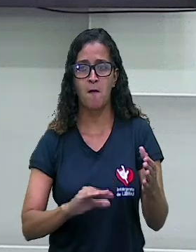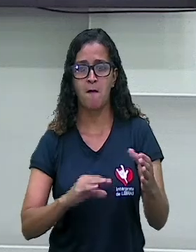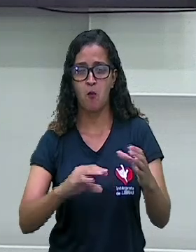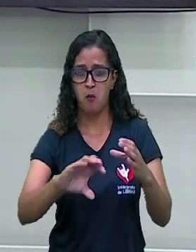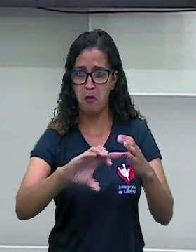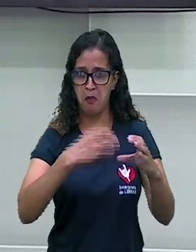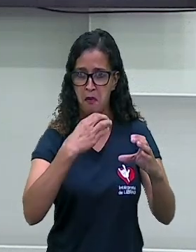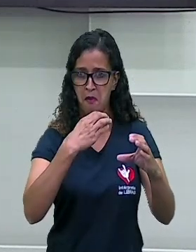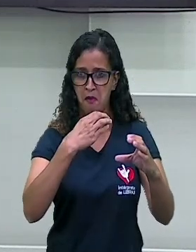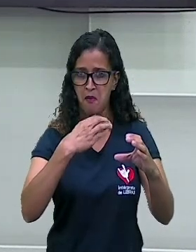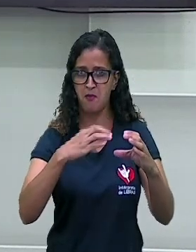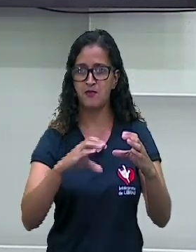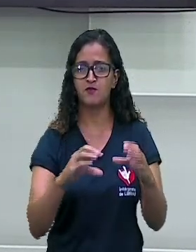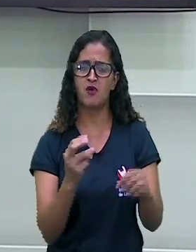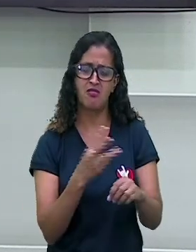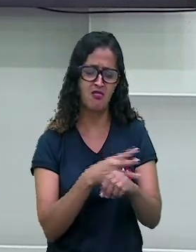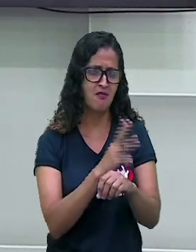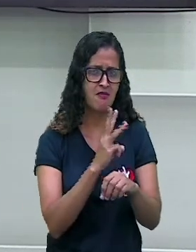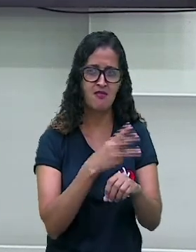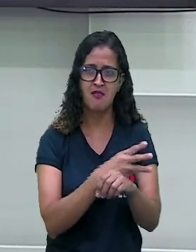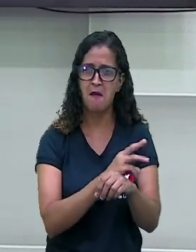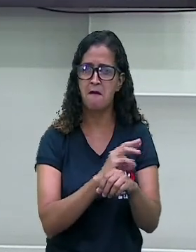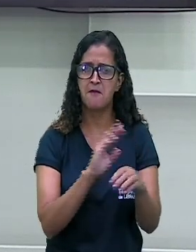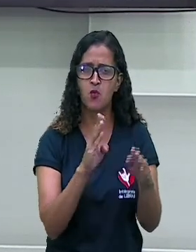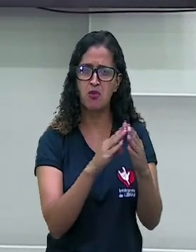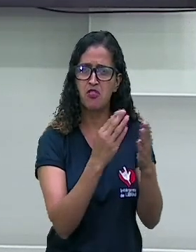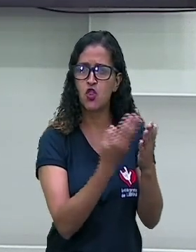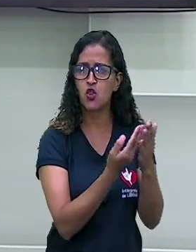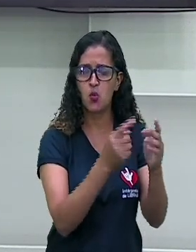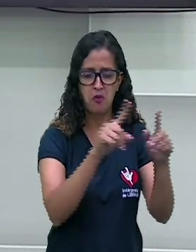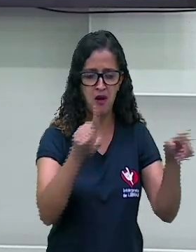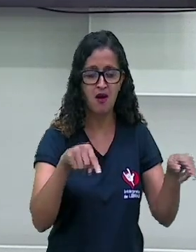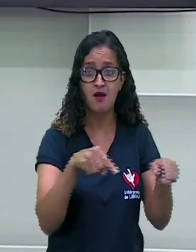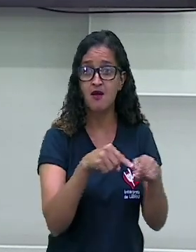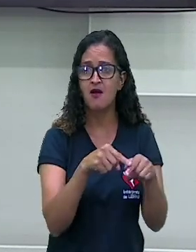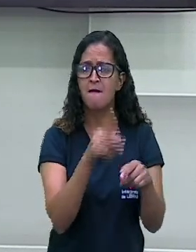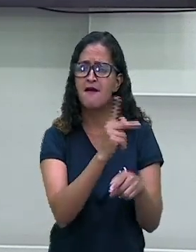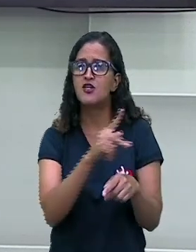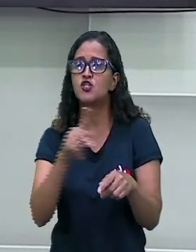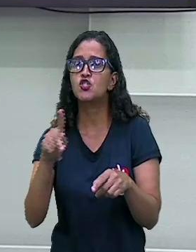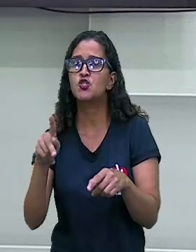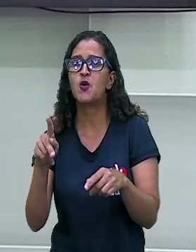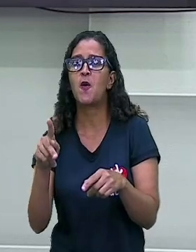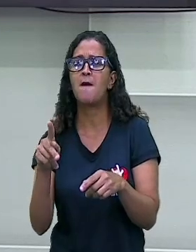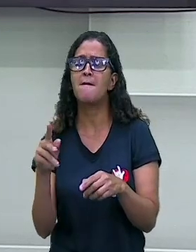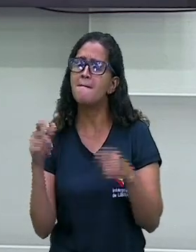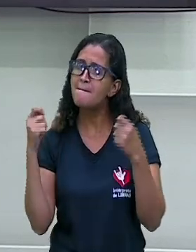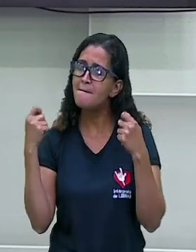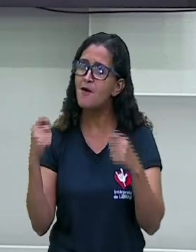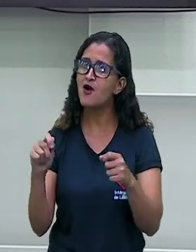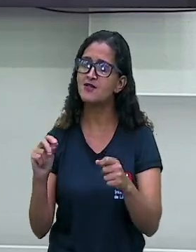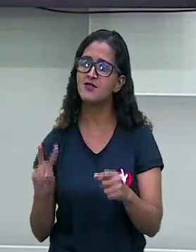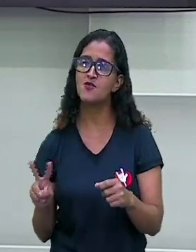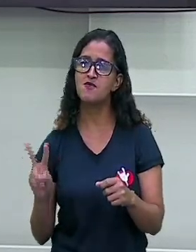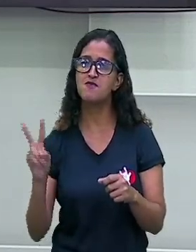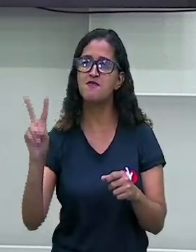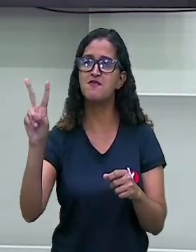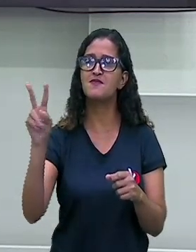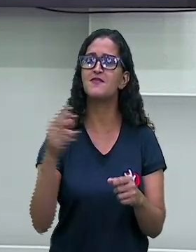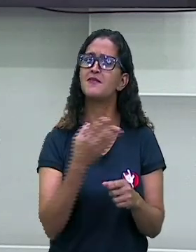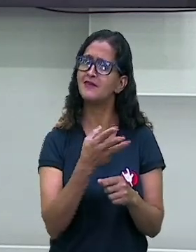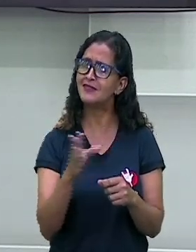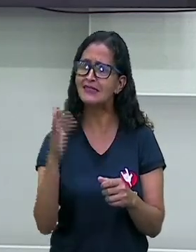sua atividade no WhatsApp da sala, para que o seu professor possa te avaliar e para que a gente possa ver o